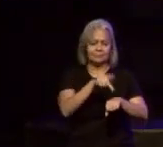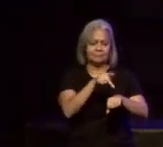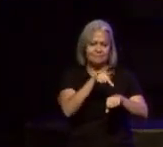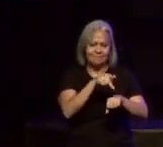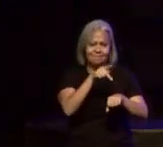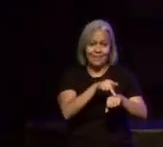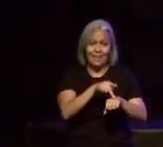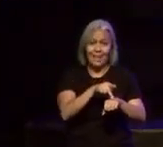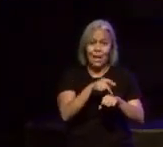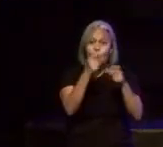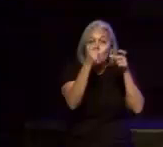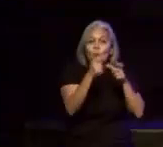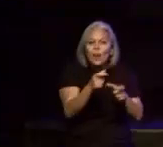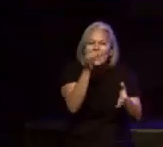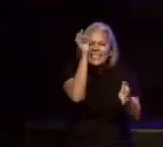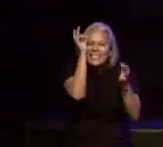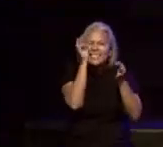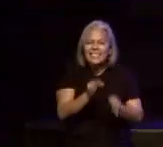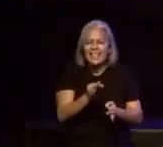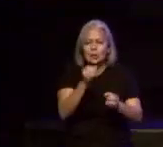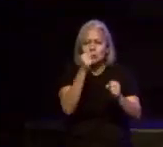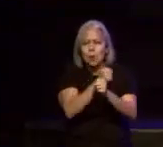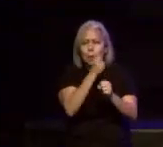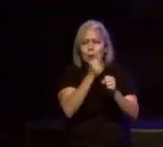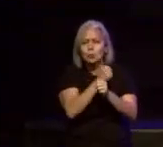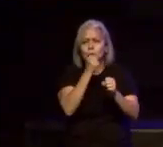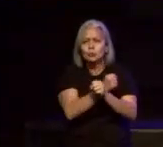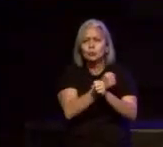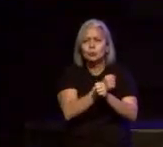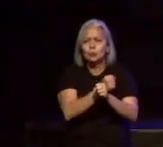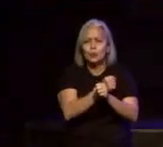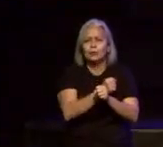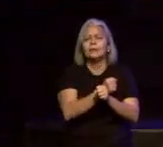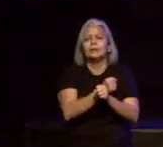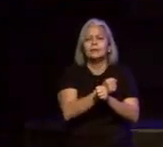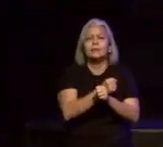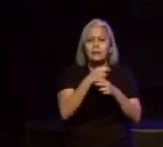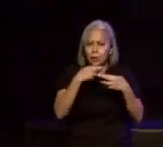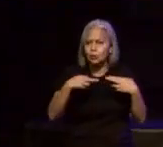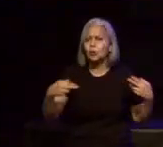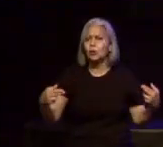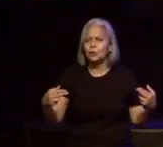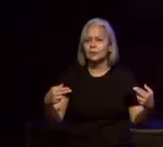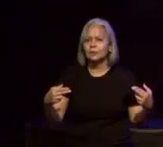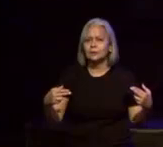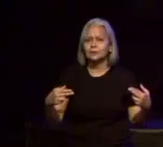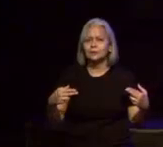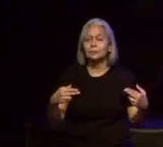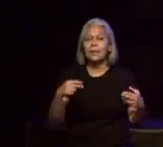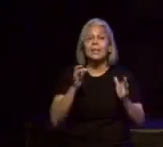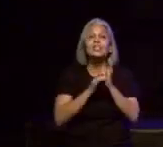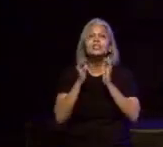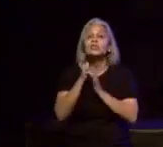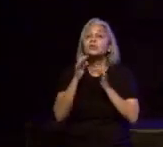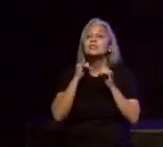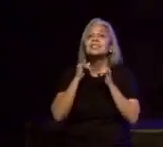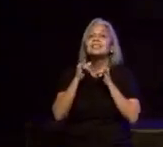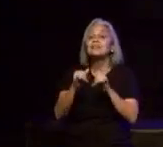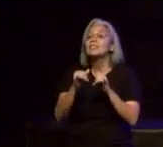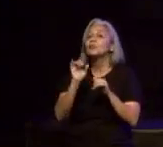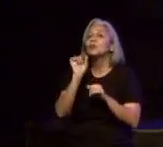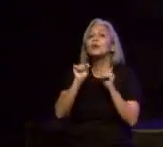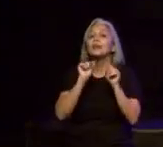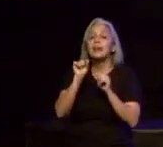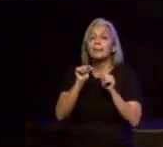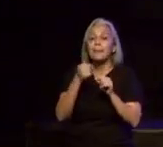certo para se construir e edificar alguma coisa. Do que Jesus está falando? Sobre essa declaração, sobre essa